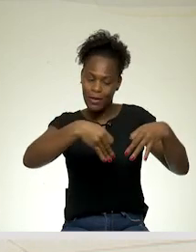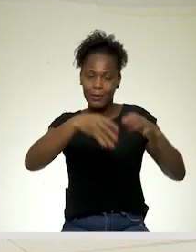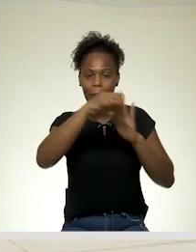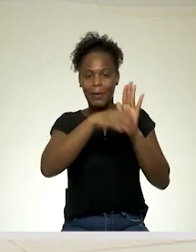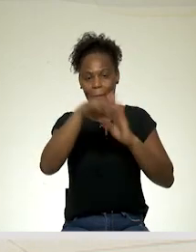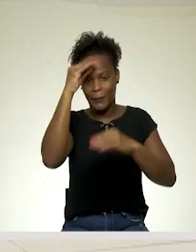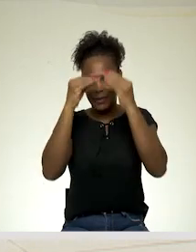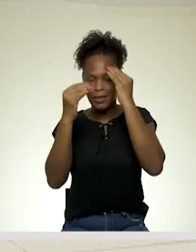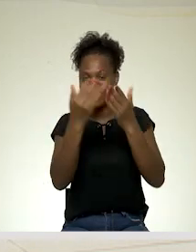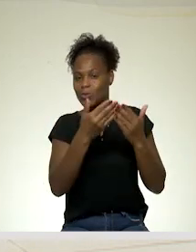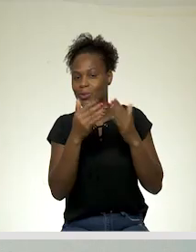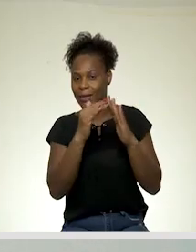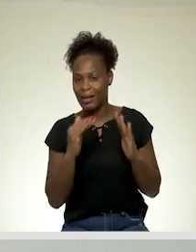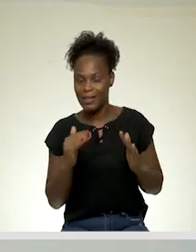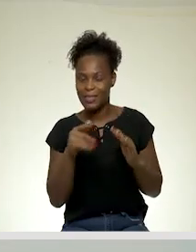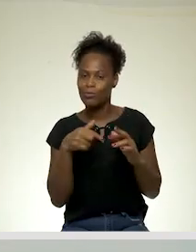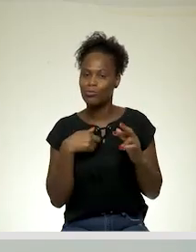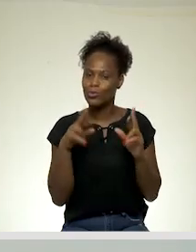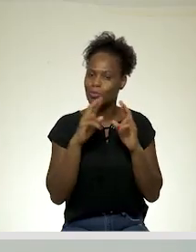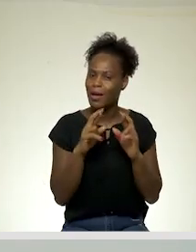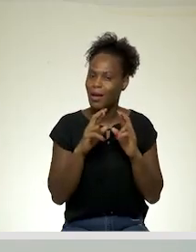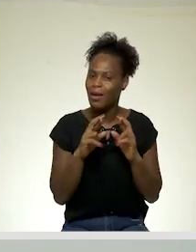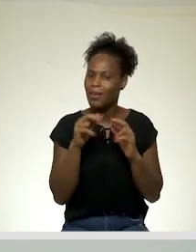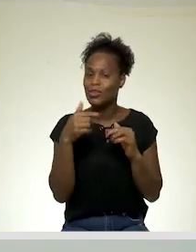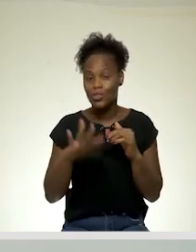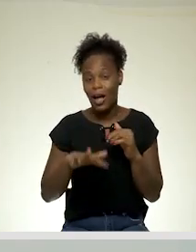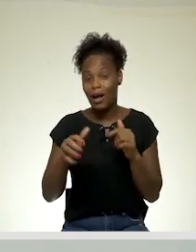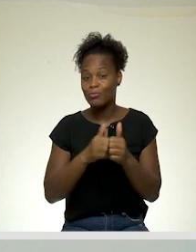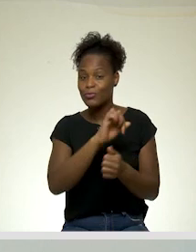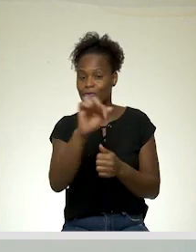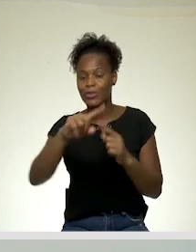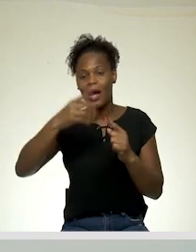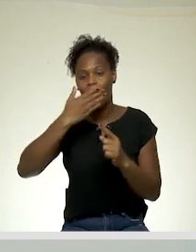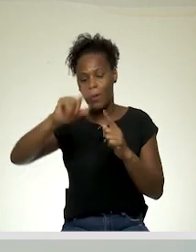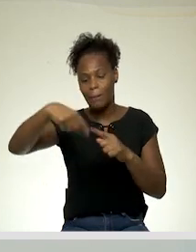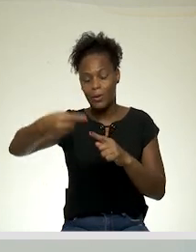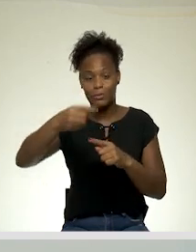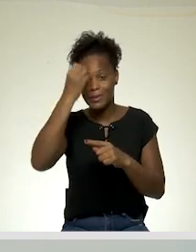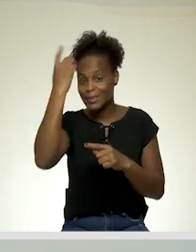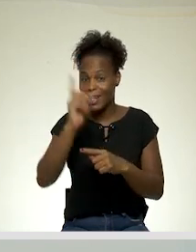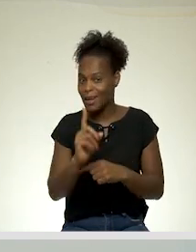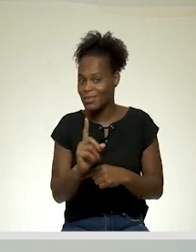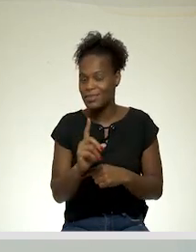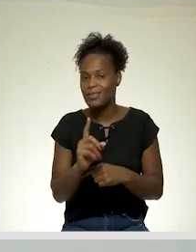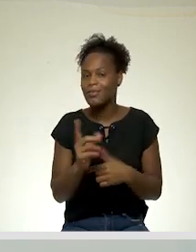programa Aprender a Estudar em Casa. Espero estar convosco na próxima aula. Não se esqueçam,